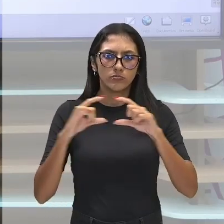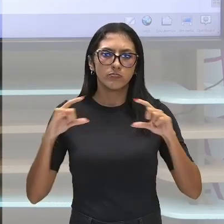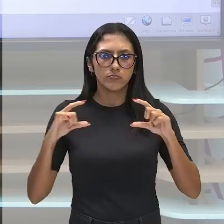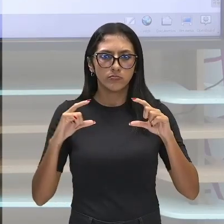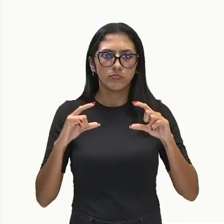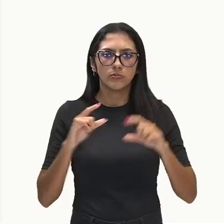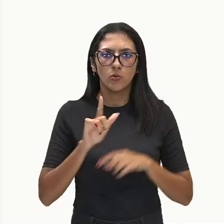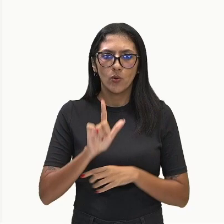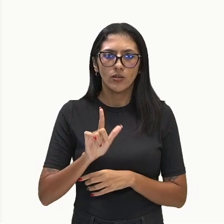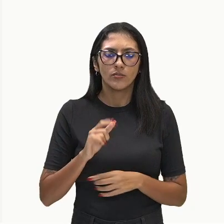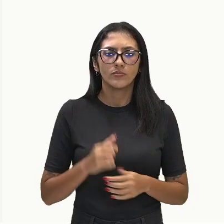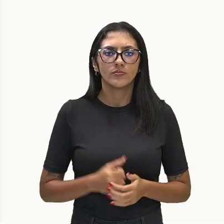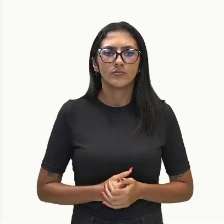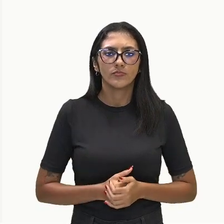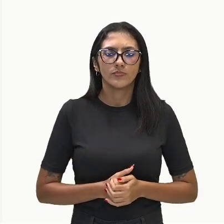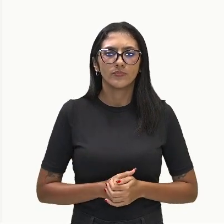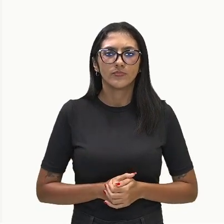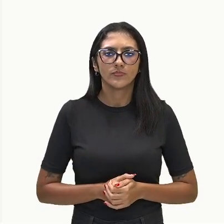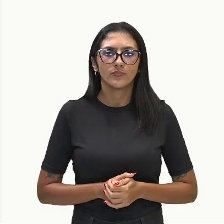gente vai fazer agora.